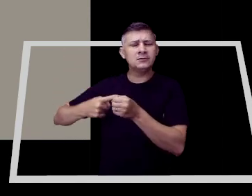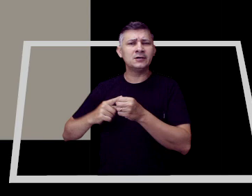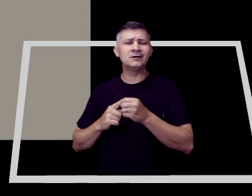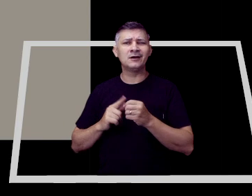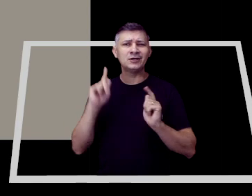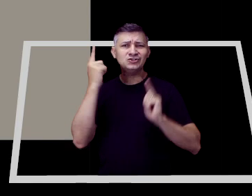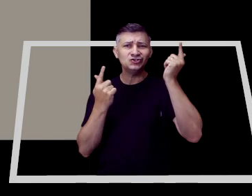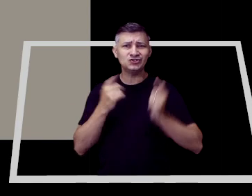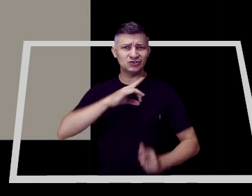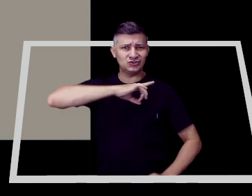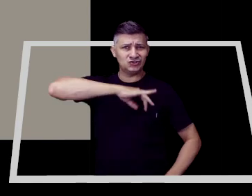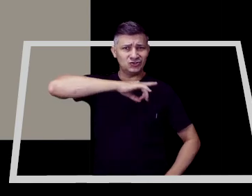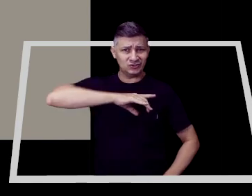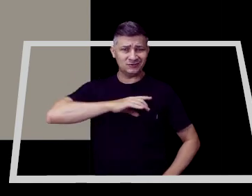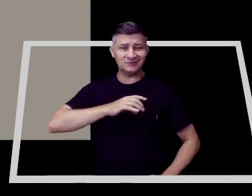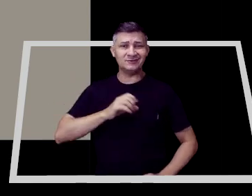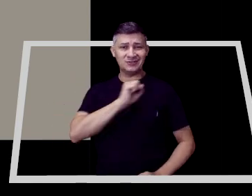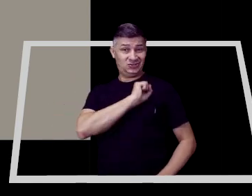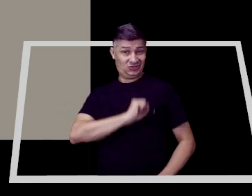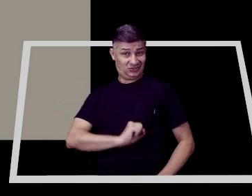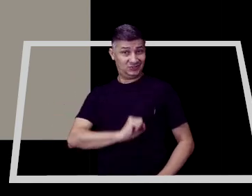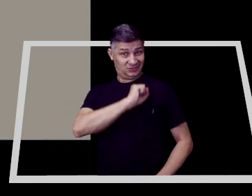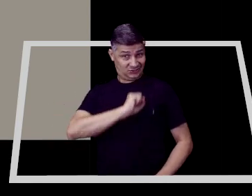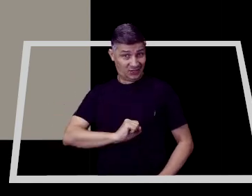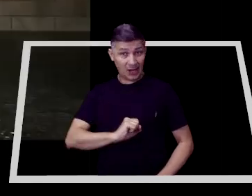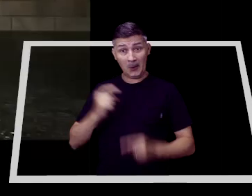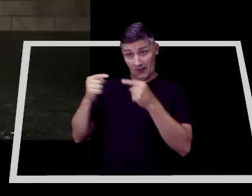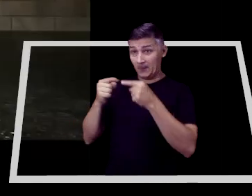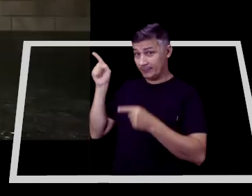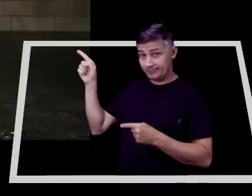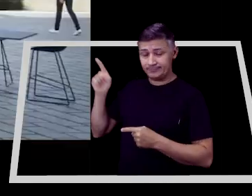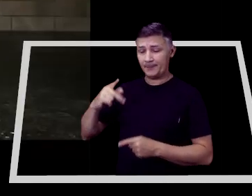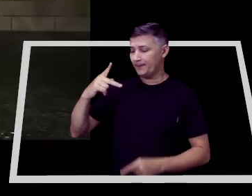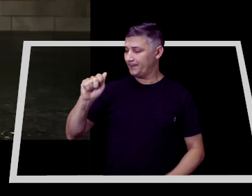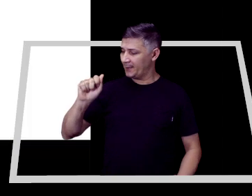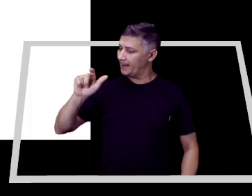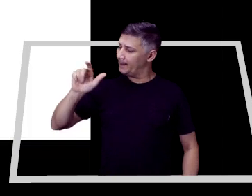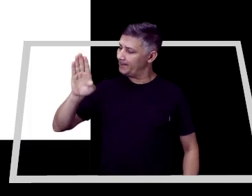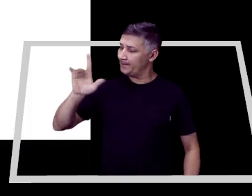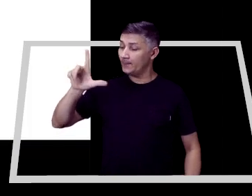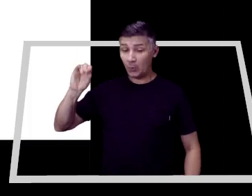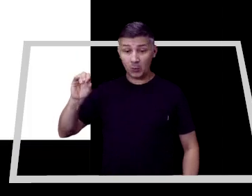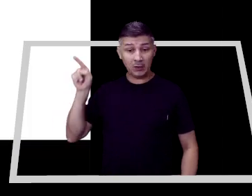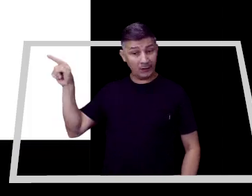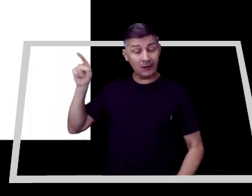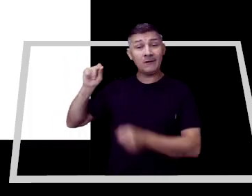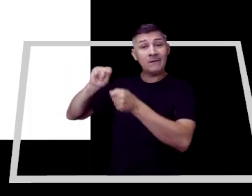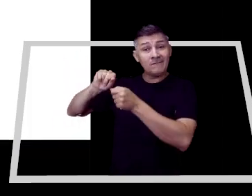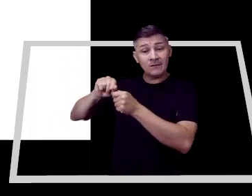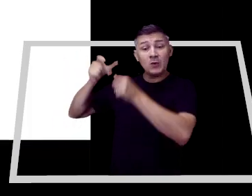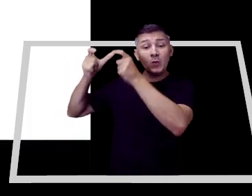Santiago, dirigido pelo Pablo Taluc, e era, e era uma